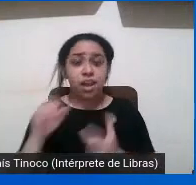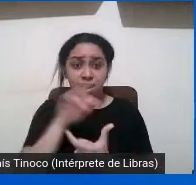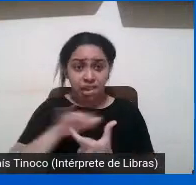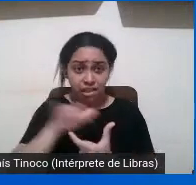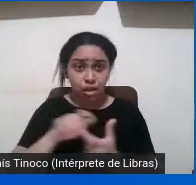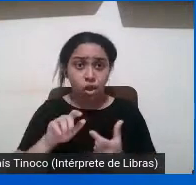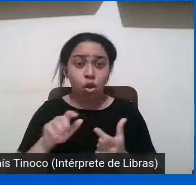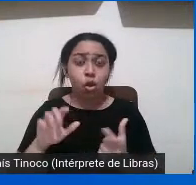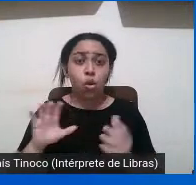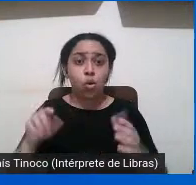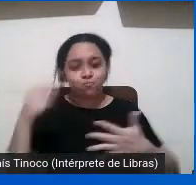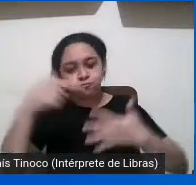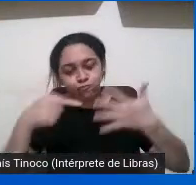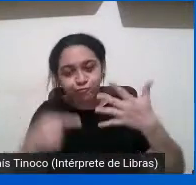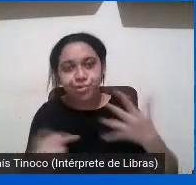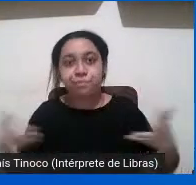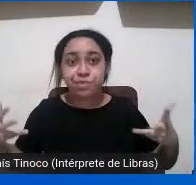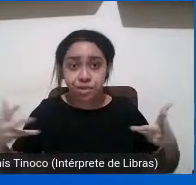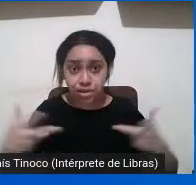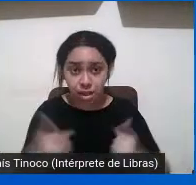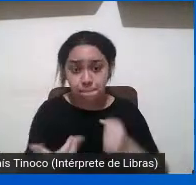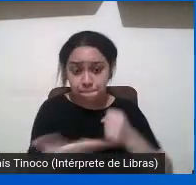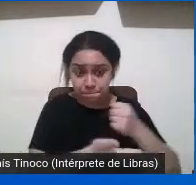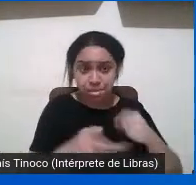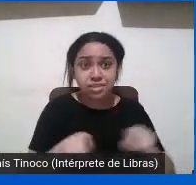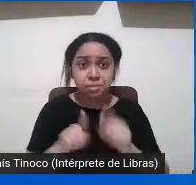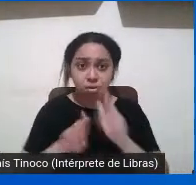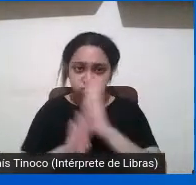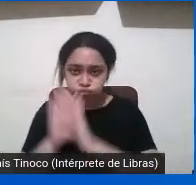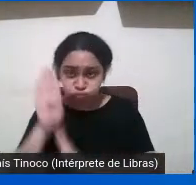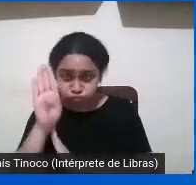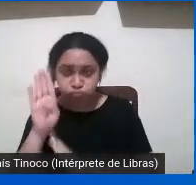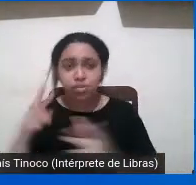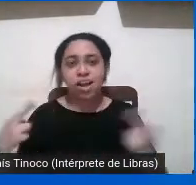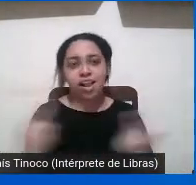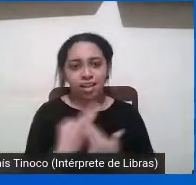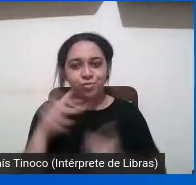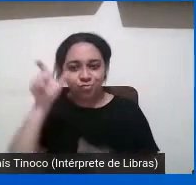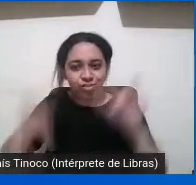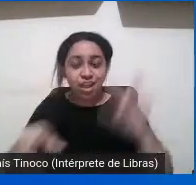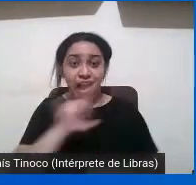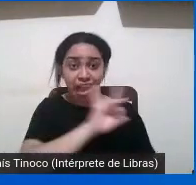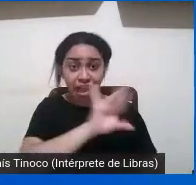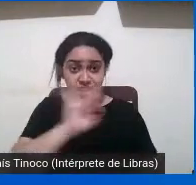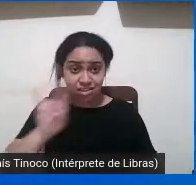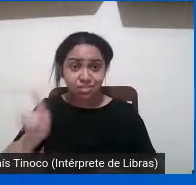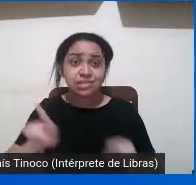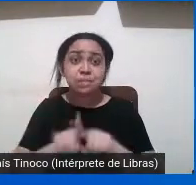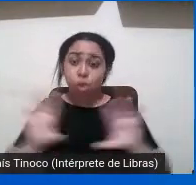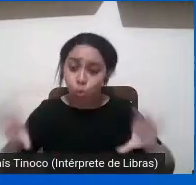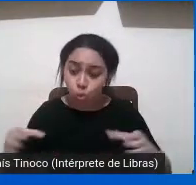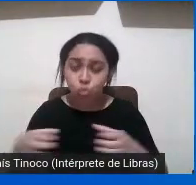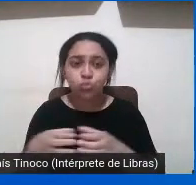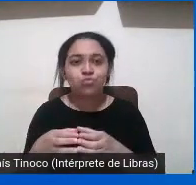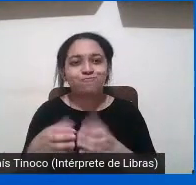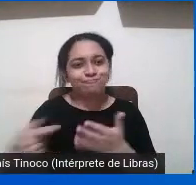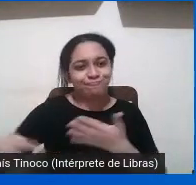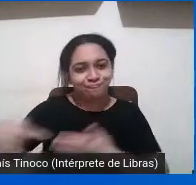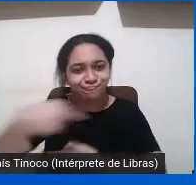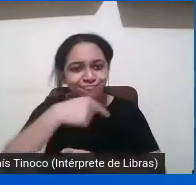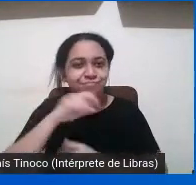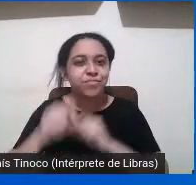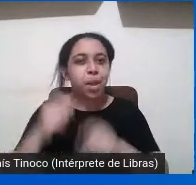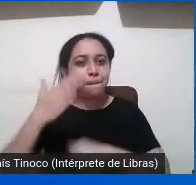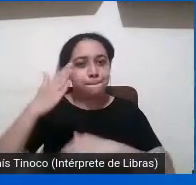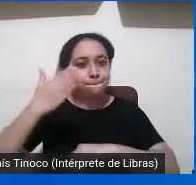e também avançadas que são relacionadas as aptidões os indivíduos mas também é um conjunto de práticas sociais né é um conjunto